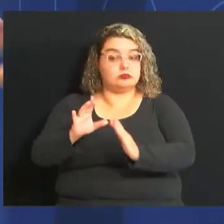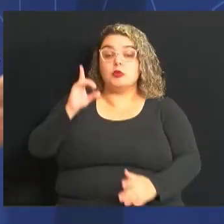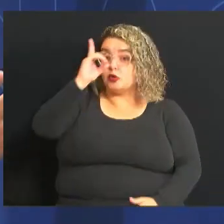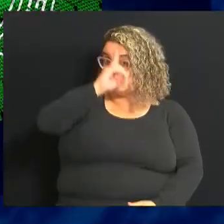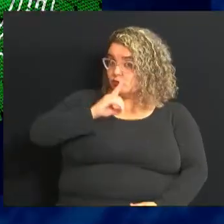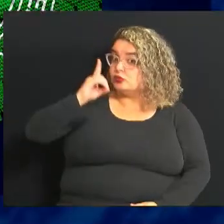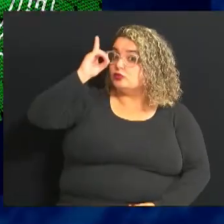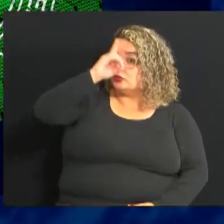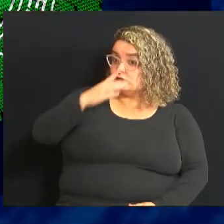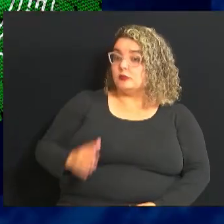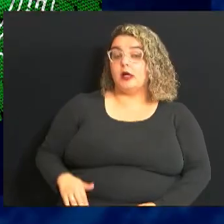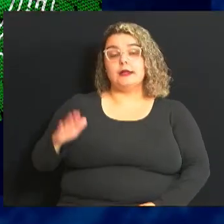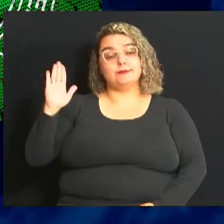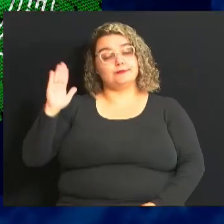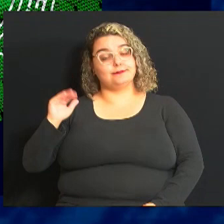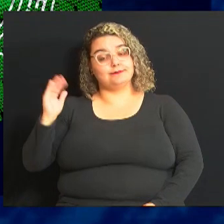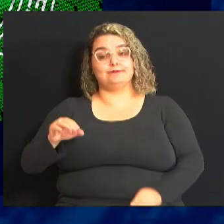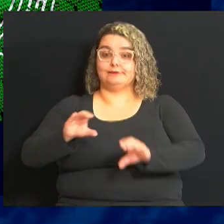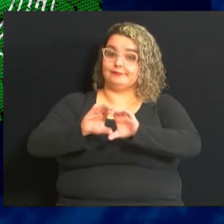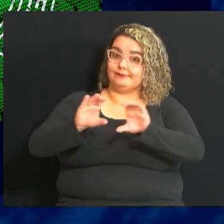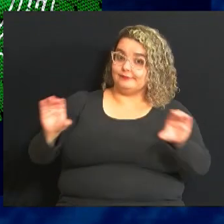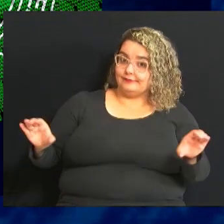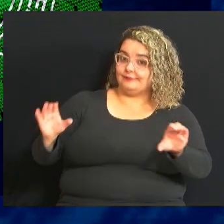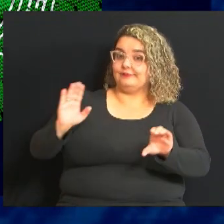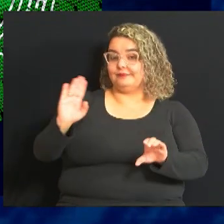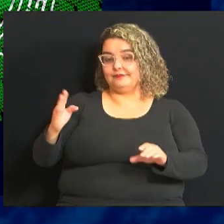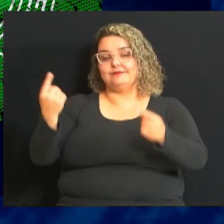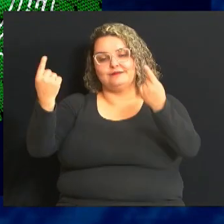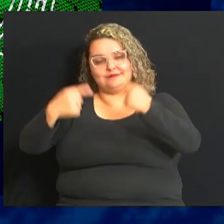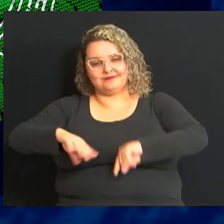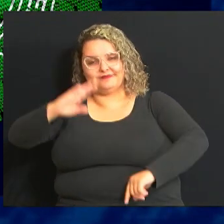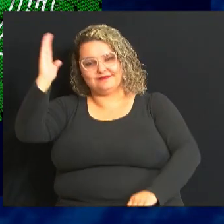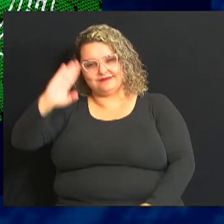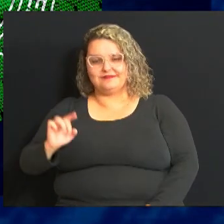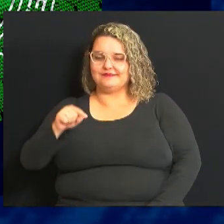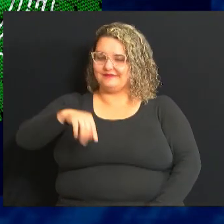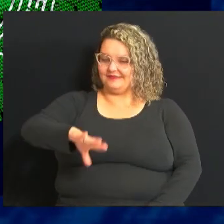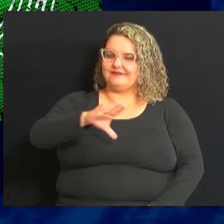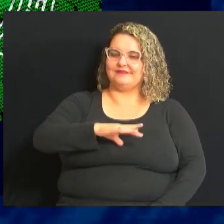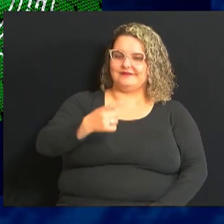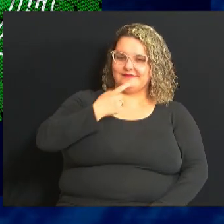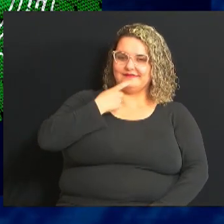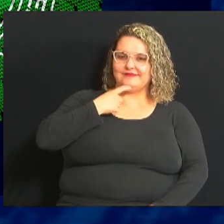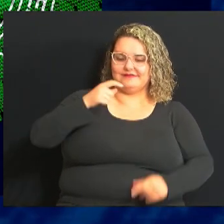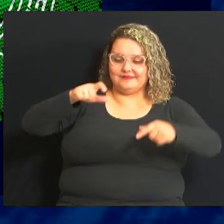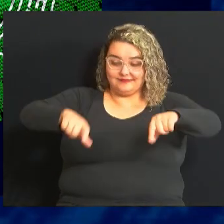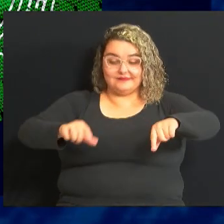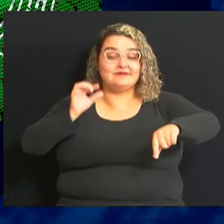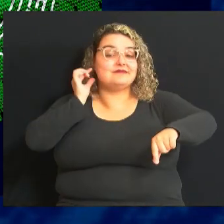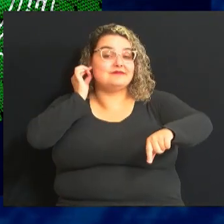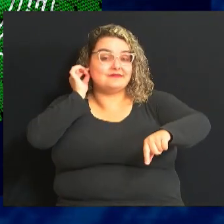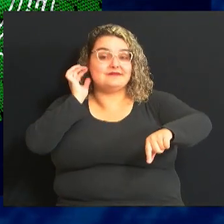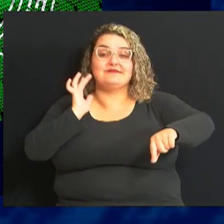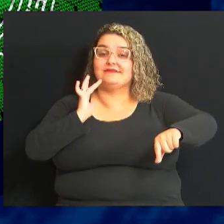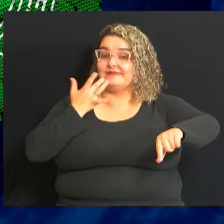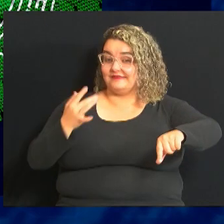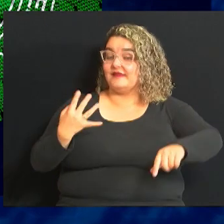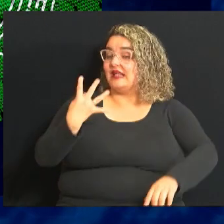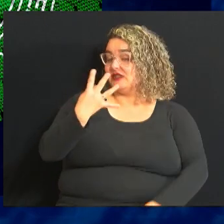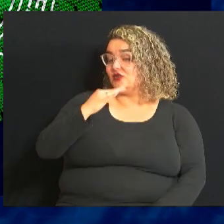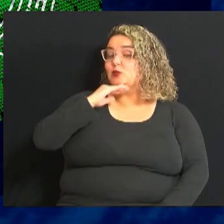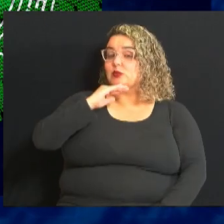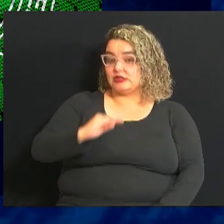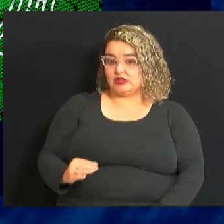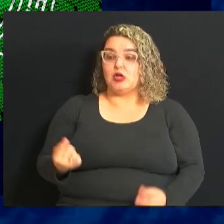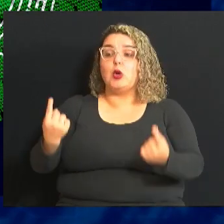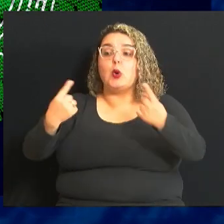vai se despedir do Campeonato Brasileiro da Série B também, aqui em Campinas, no estádio Brinco de Ouro, às 4h da tarde,